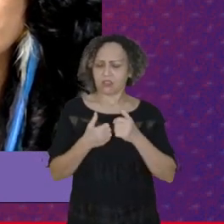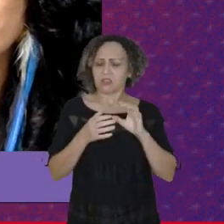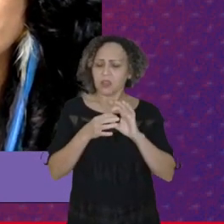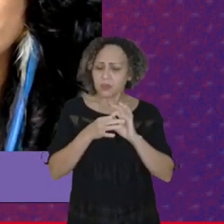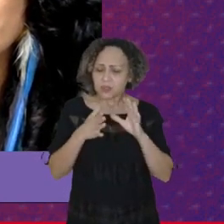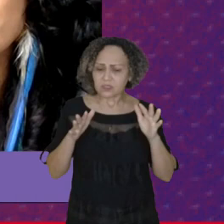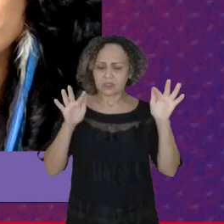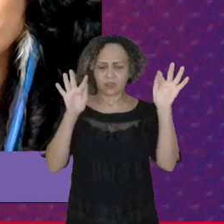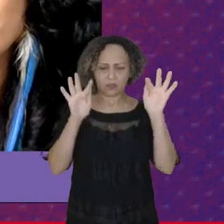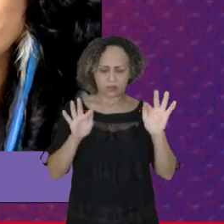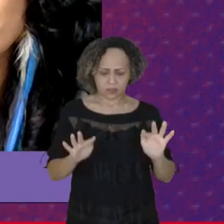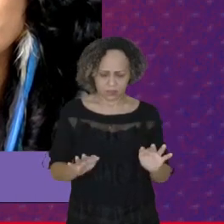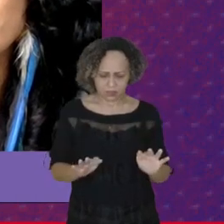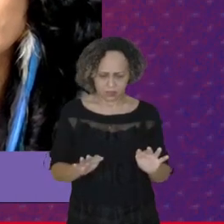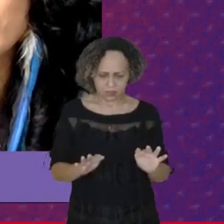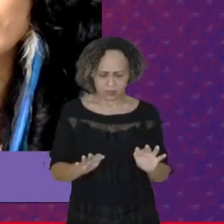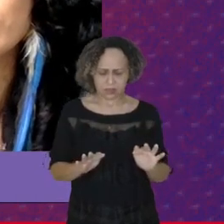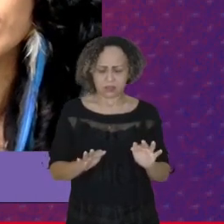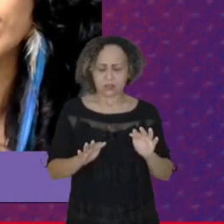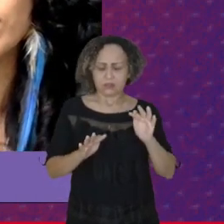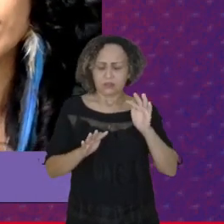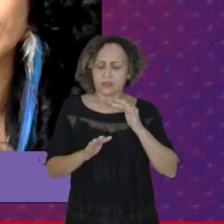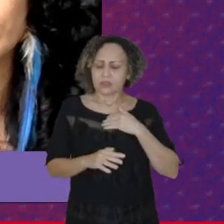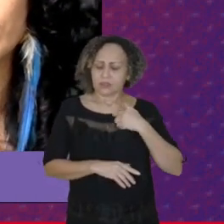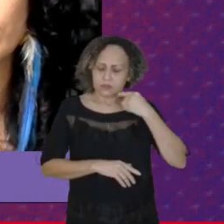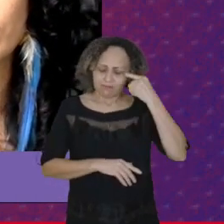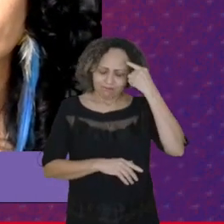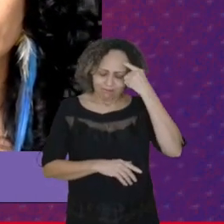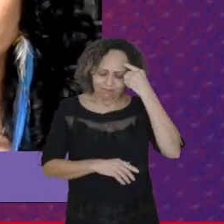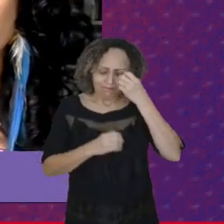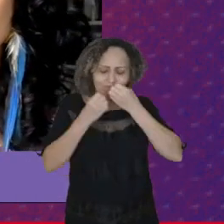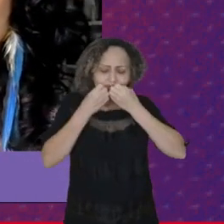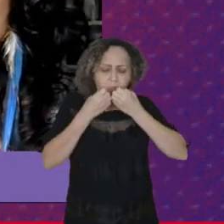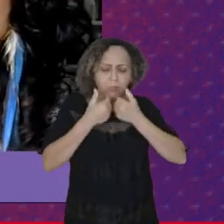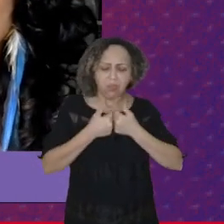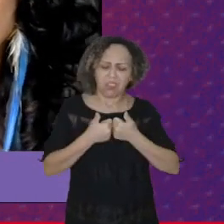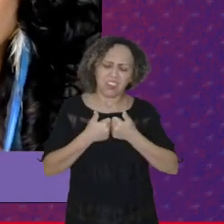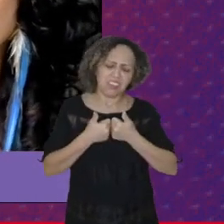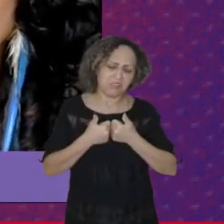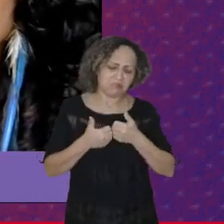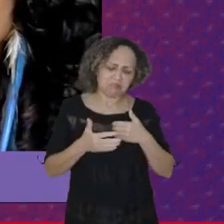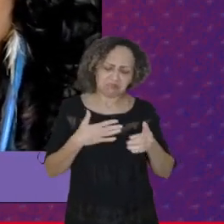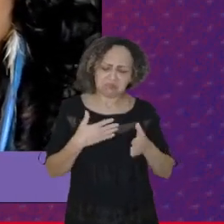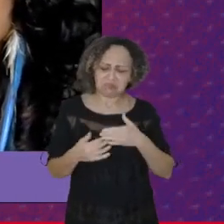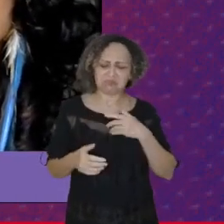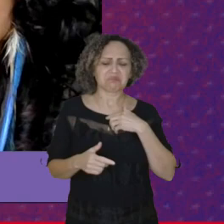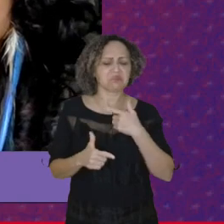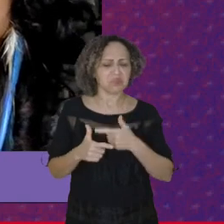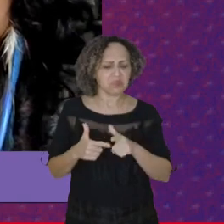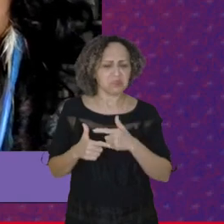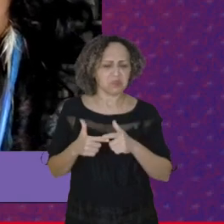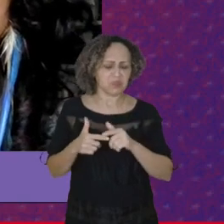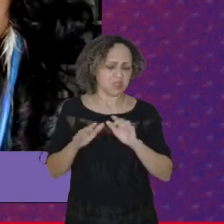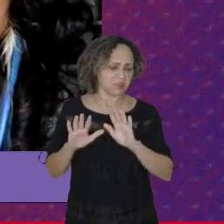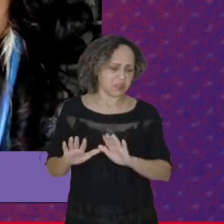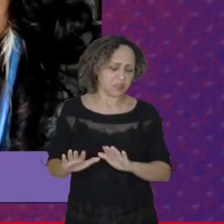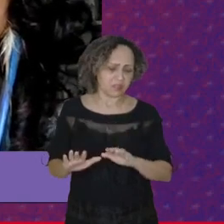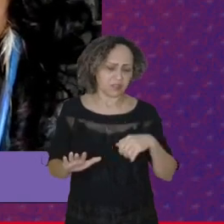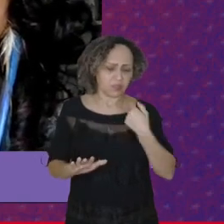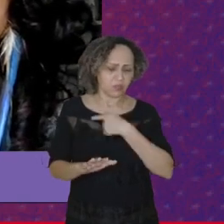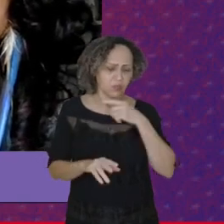feliz, estar lúcido, apesar das mazelas. Que o nosso povo esteja